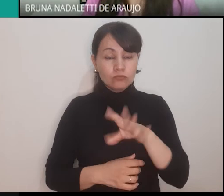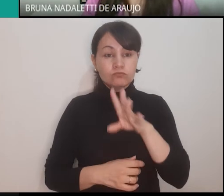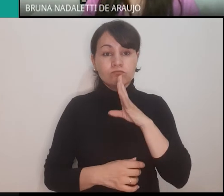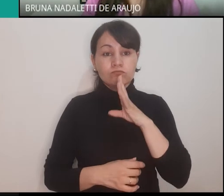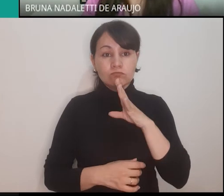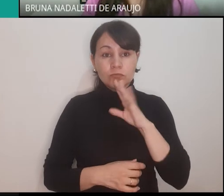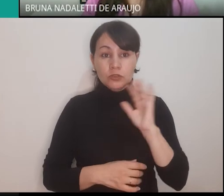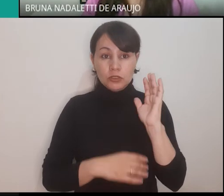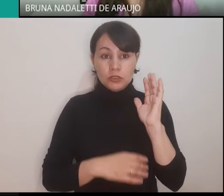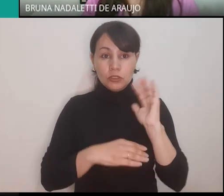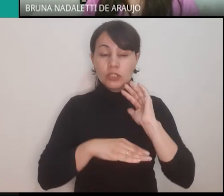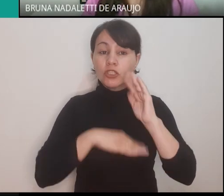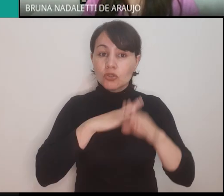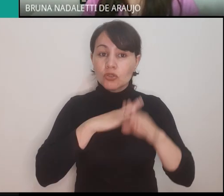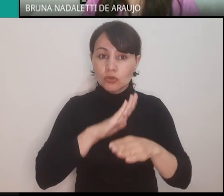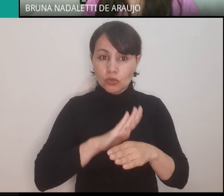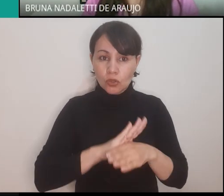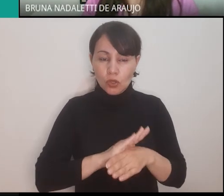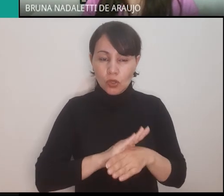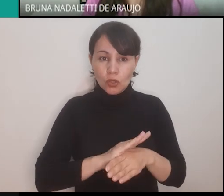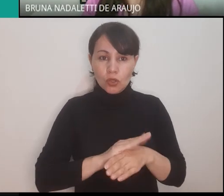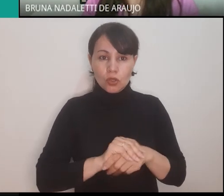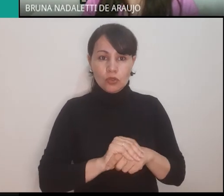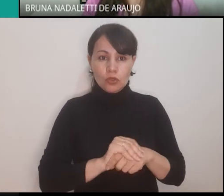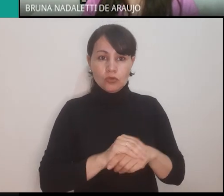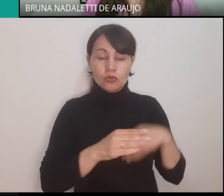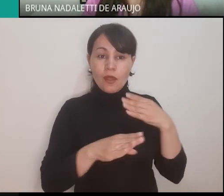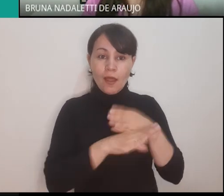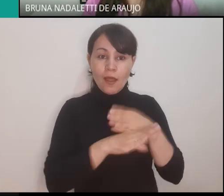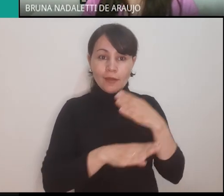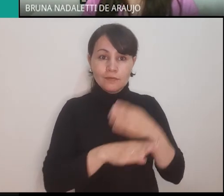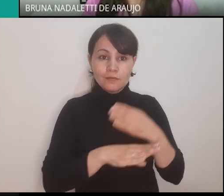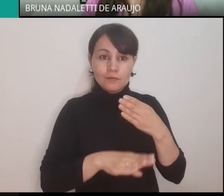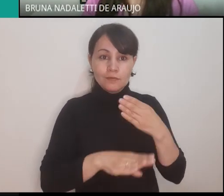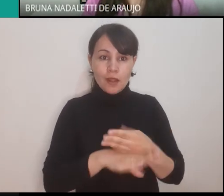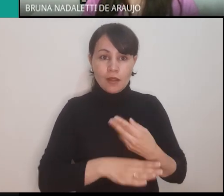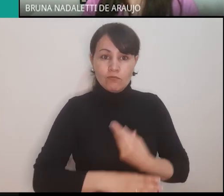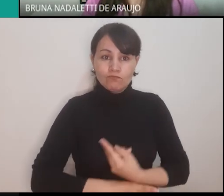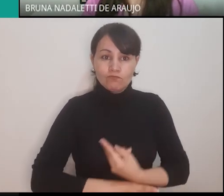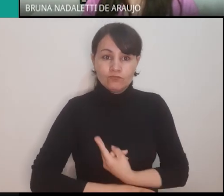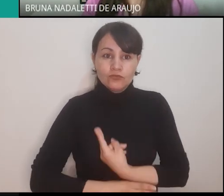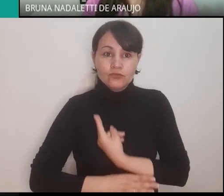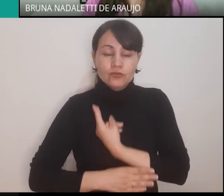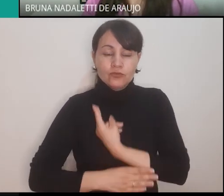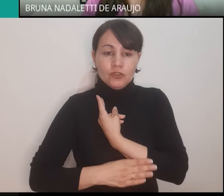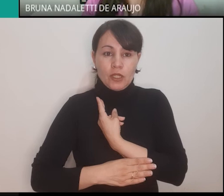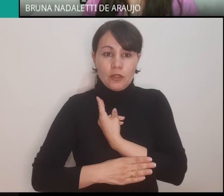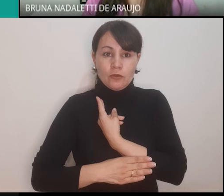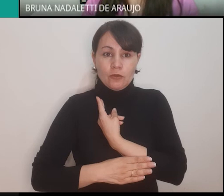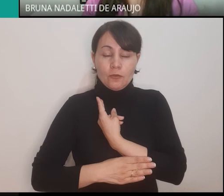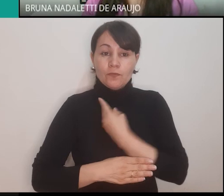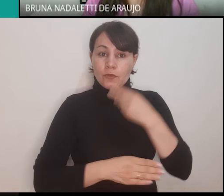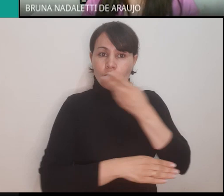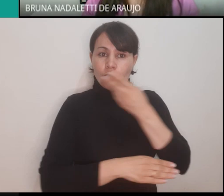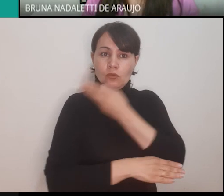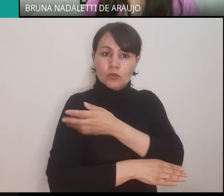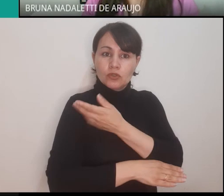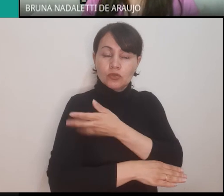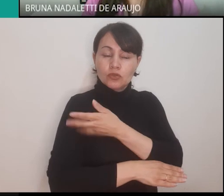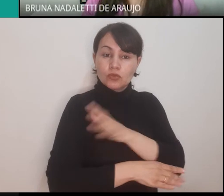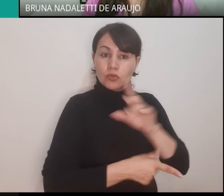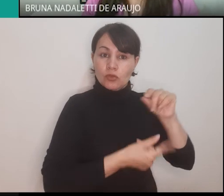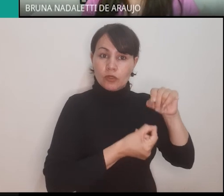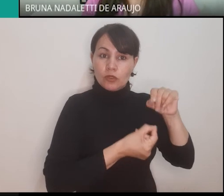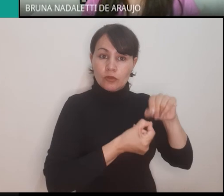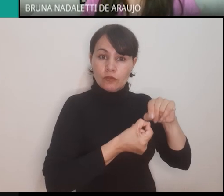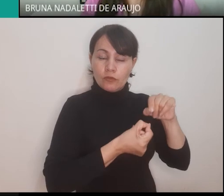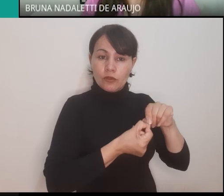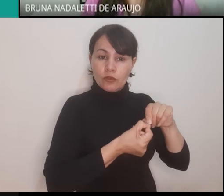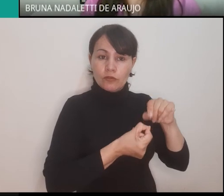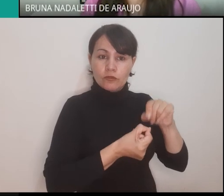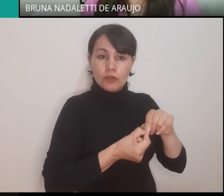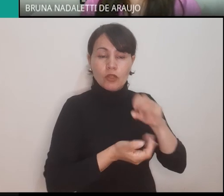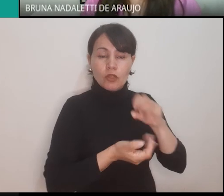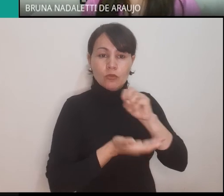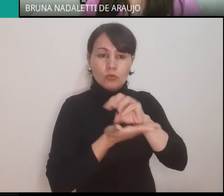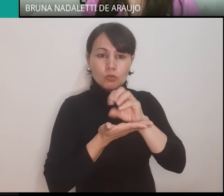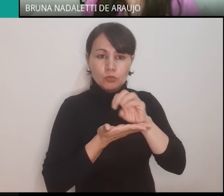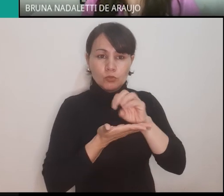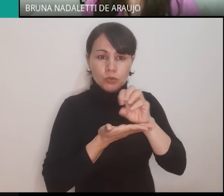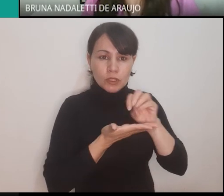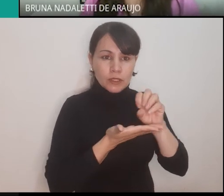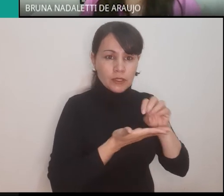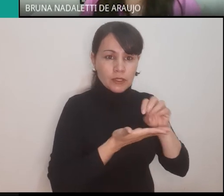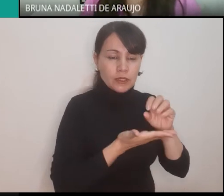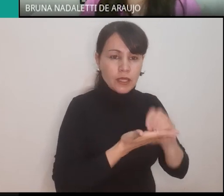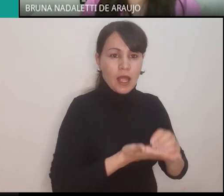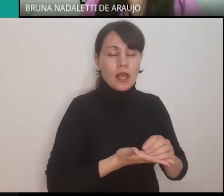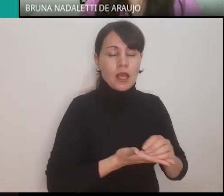todos, o checklist para passagem de catéter central. Então, esse checklist, ele foi publicado e